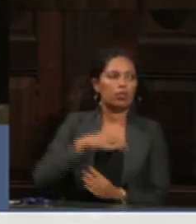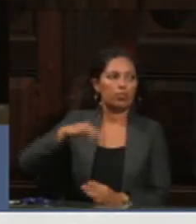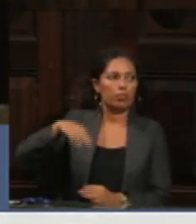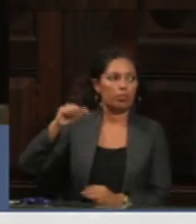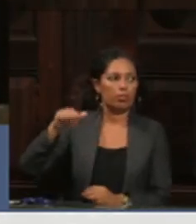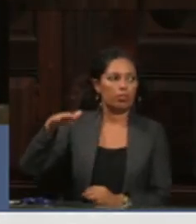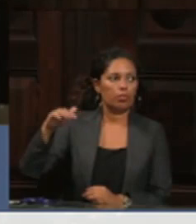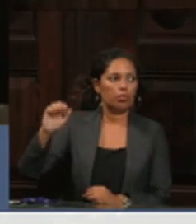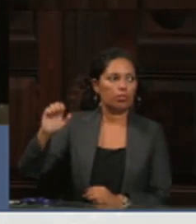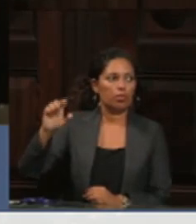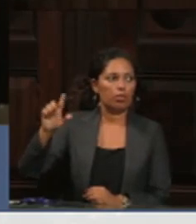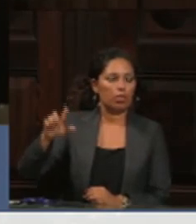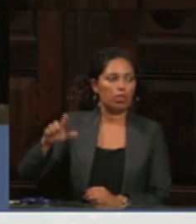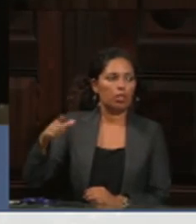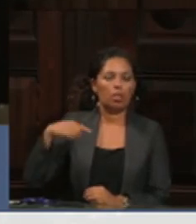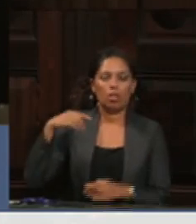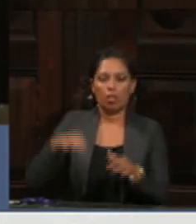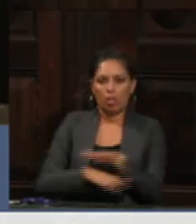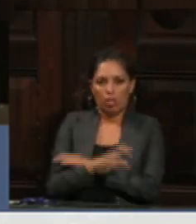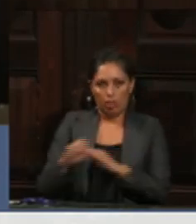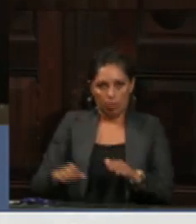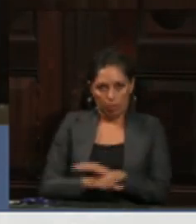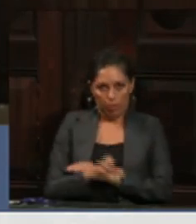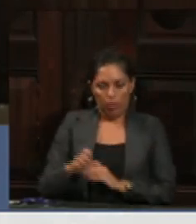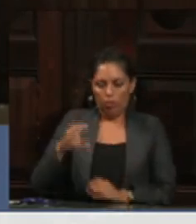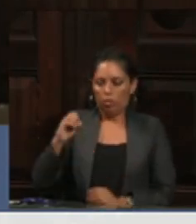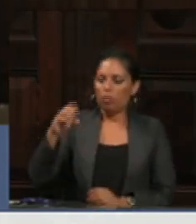a Odebrecht